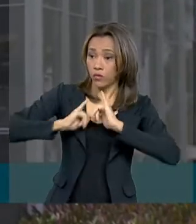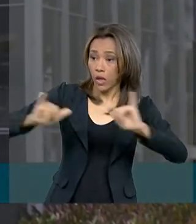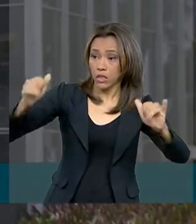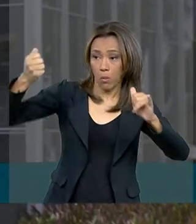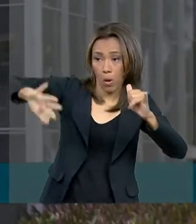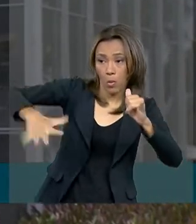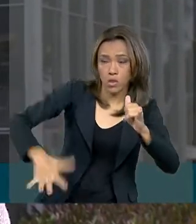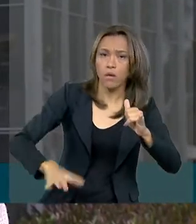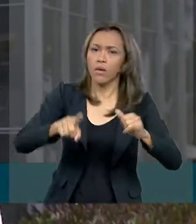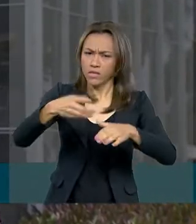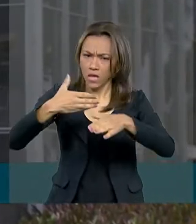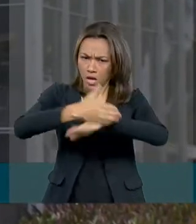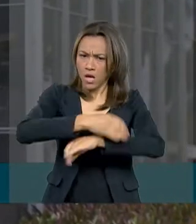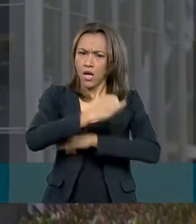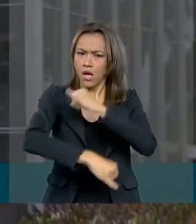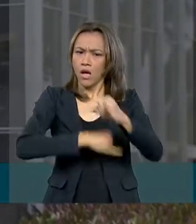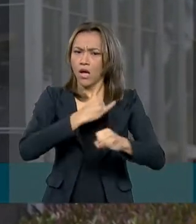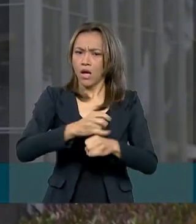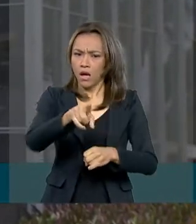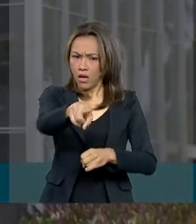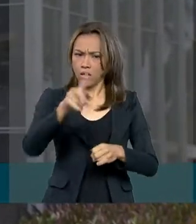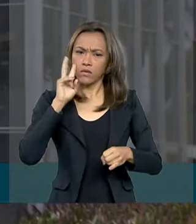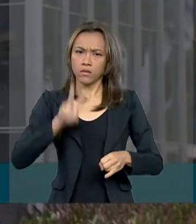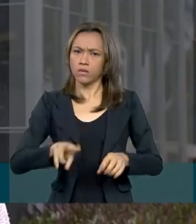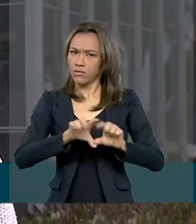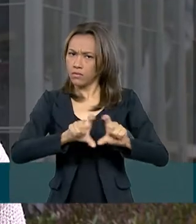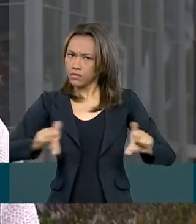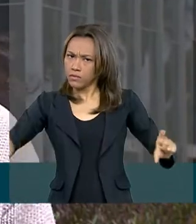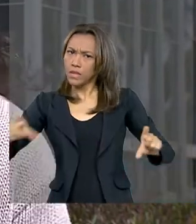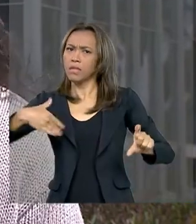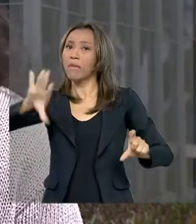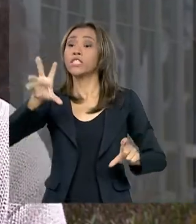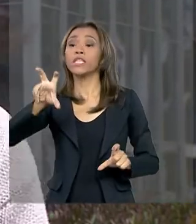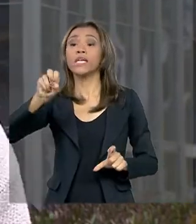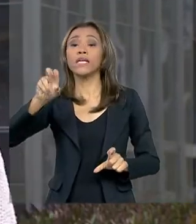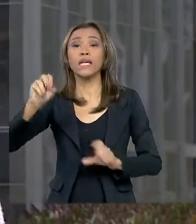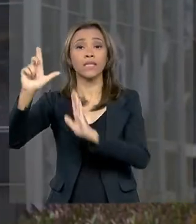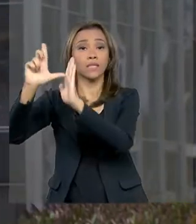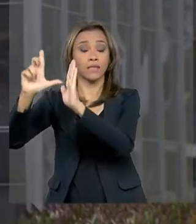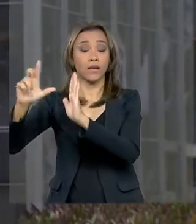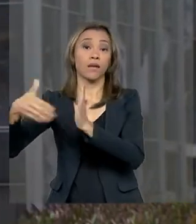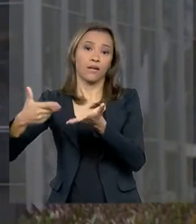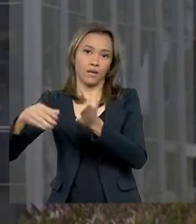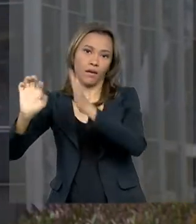do Ministério da Justiça. Tem mais de 580 empresas cadastradas e a solução pode